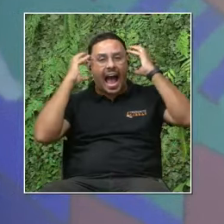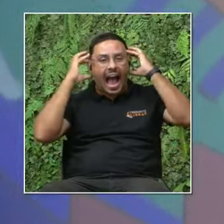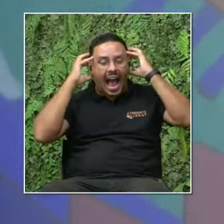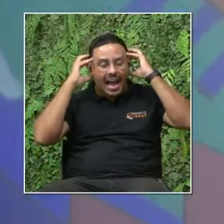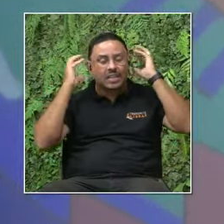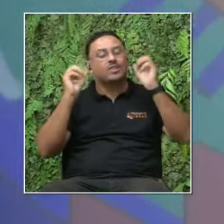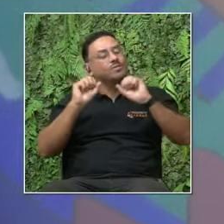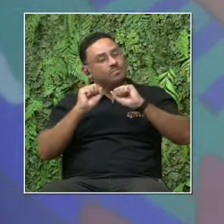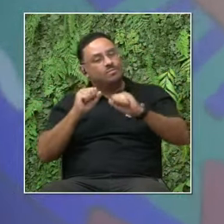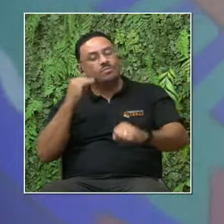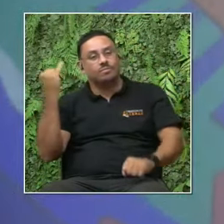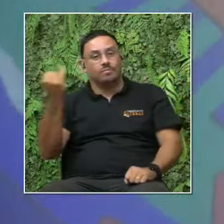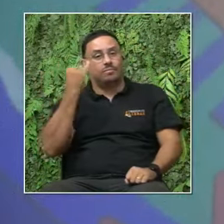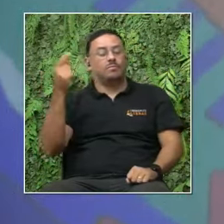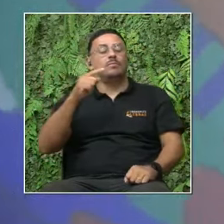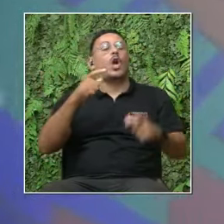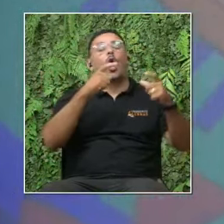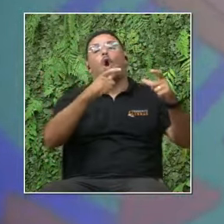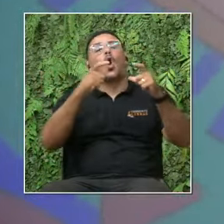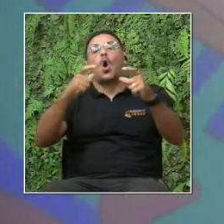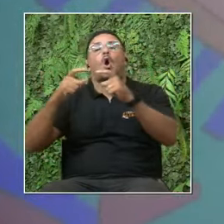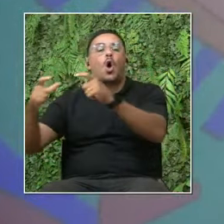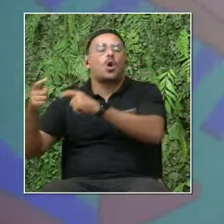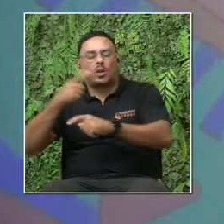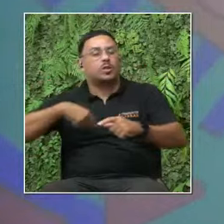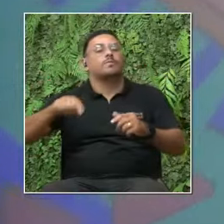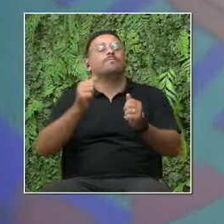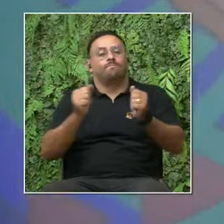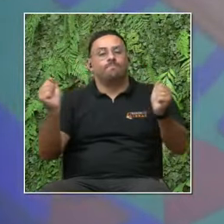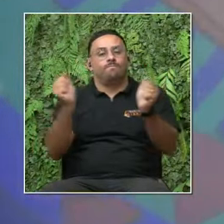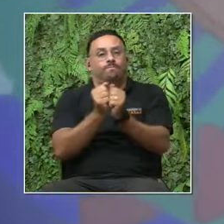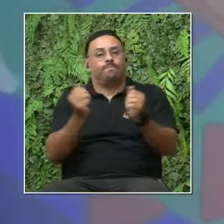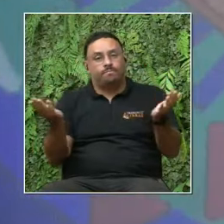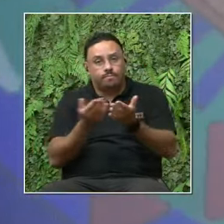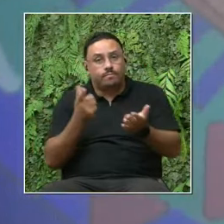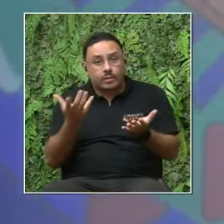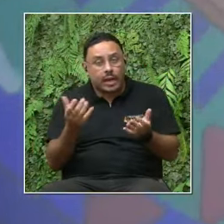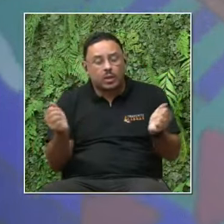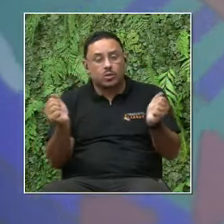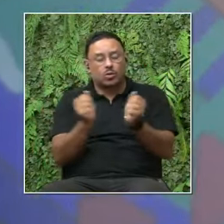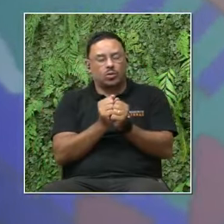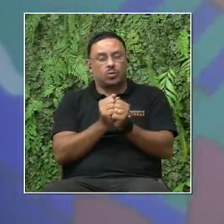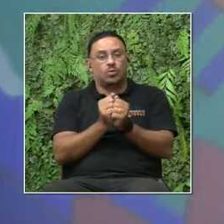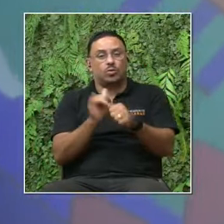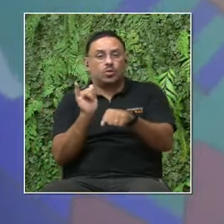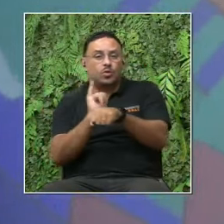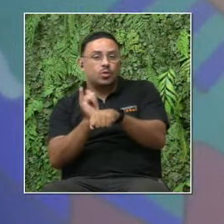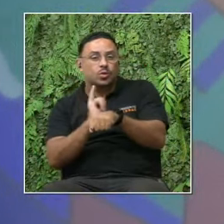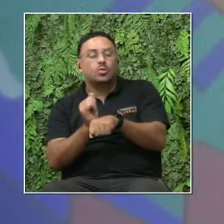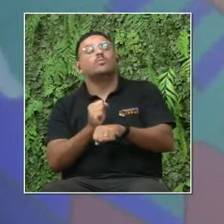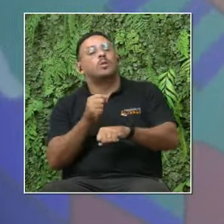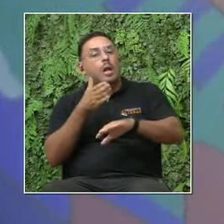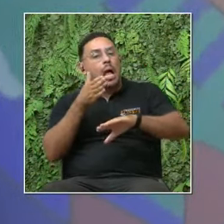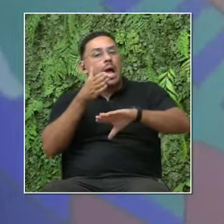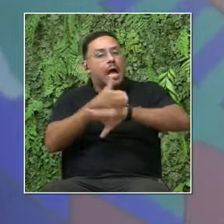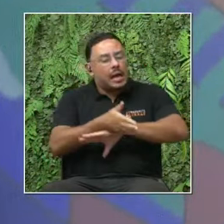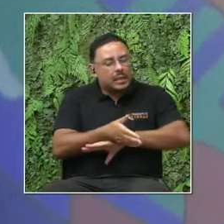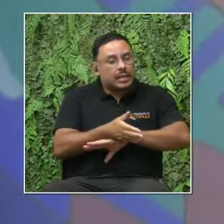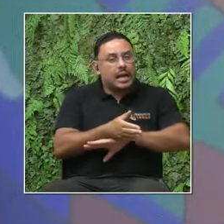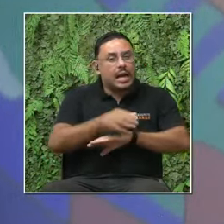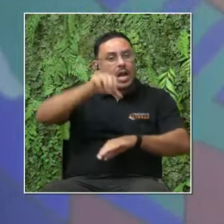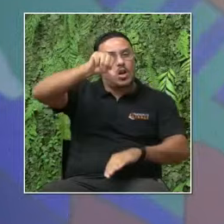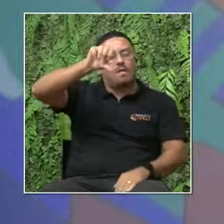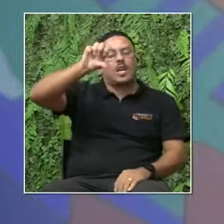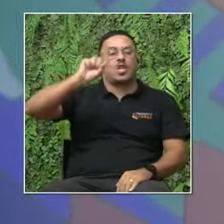98.3 importante onde você estiver nós estaremos com você você quer estar com a gente no YouTube pode entrar lá canal da